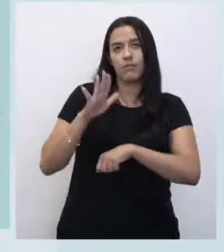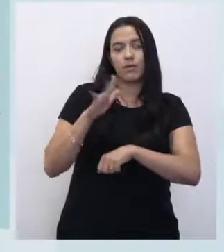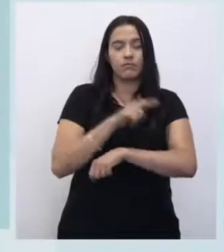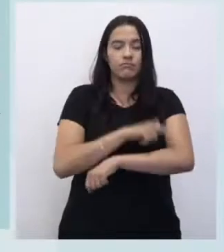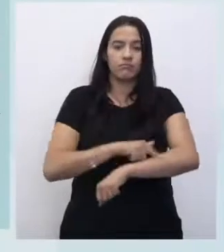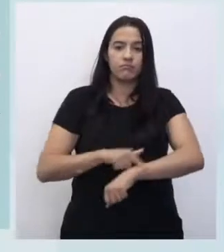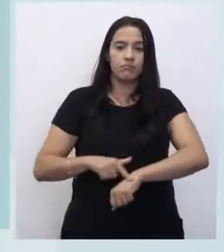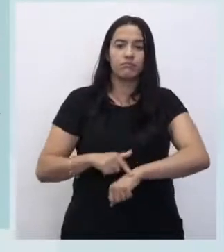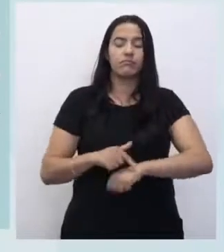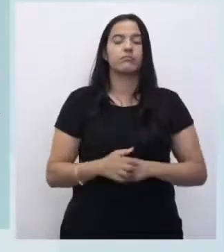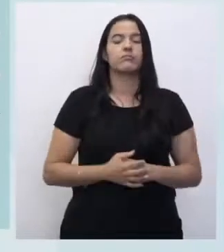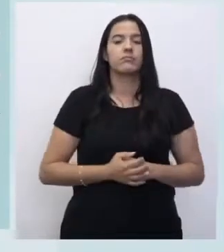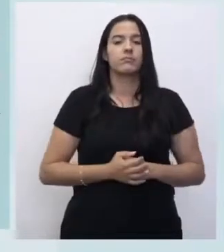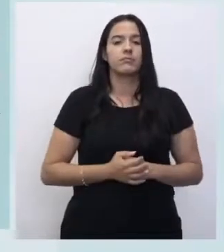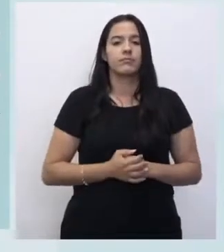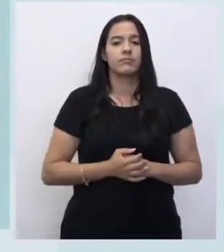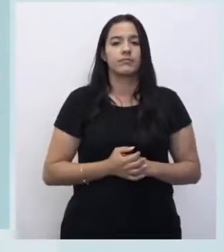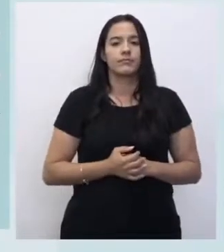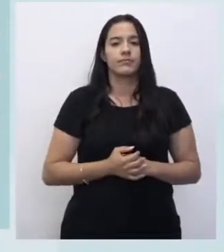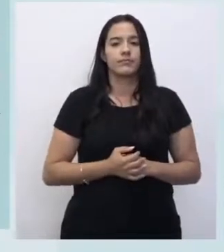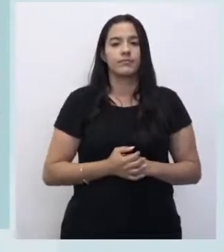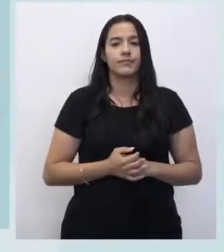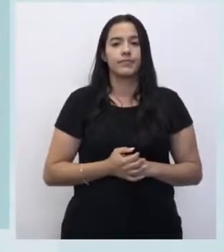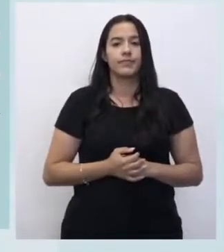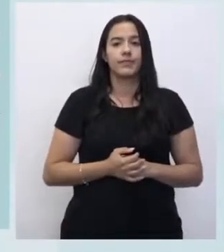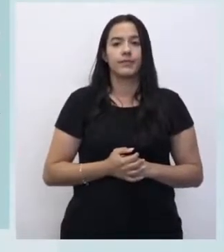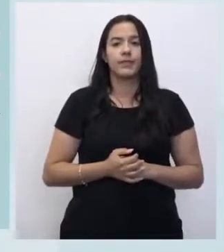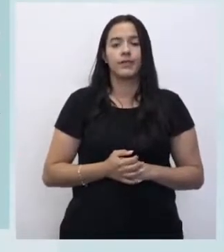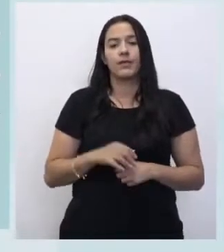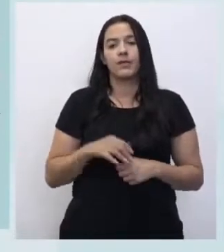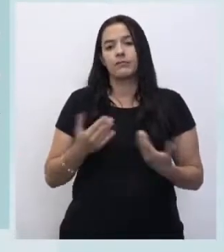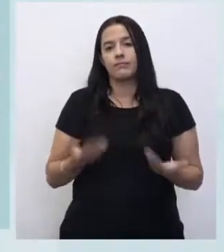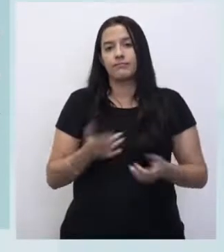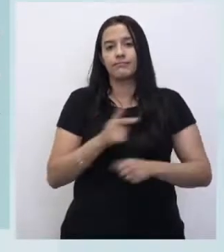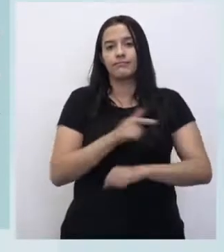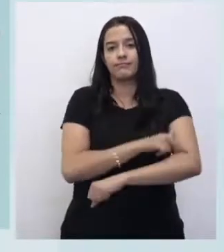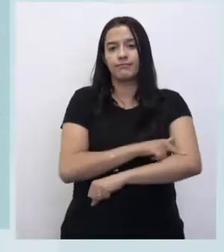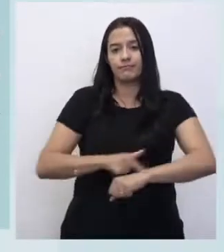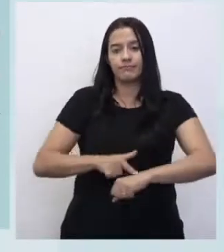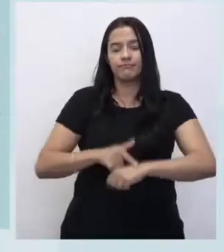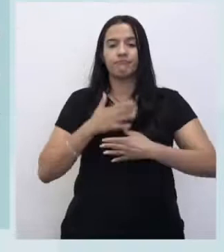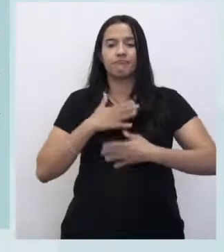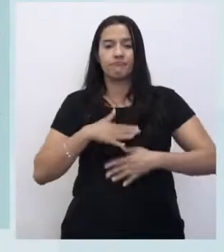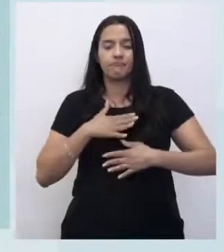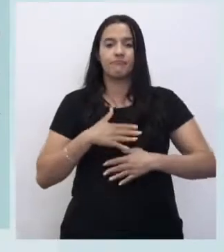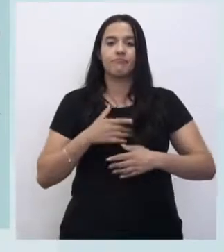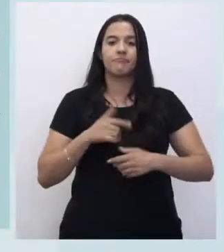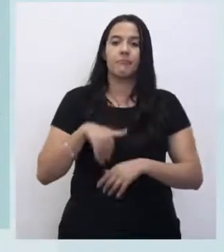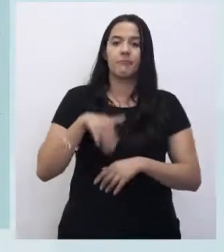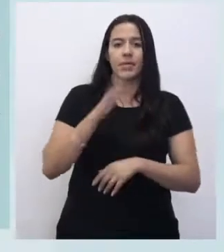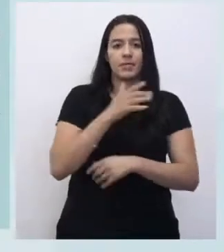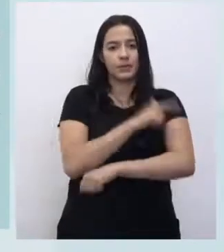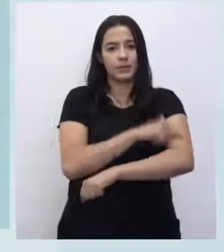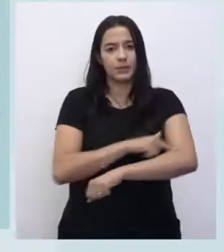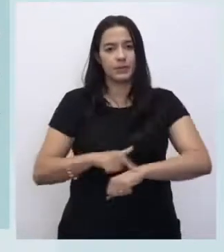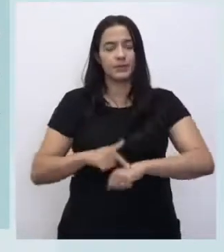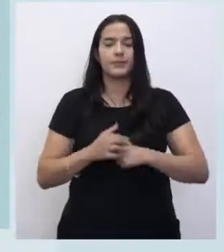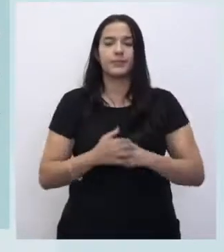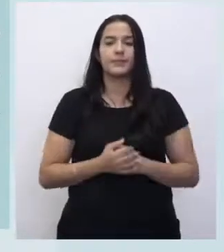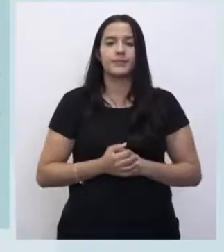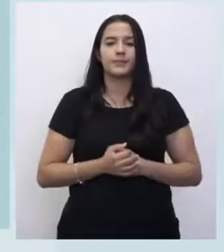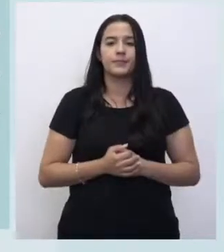the politest, or the most polite. Educado, o mais educado. Simple, the simplest, or the most